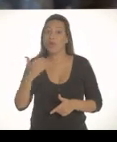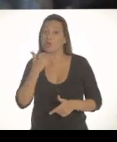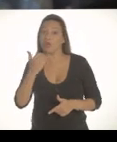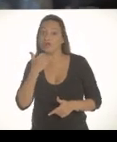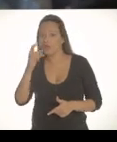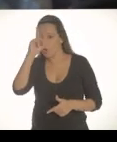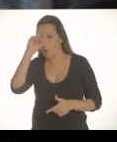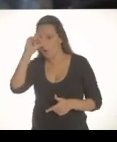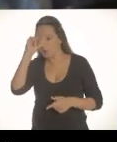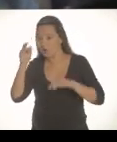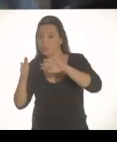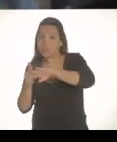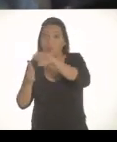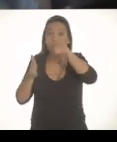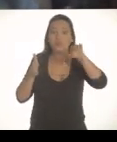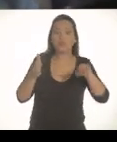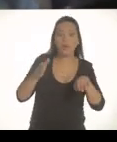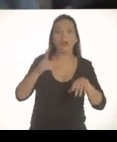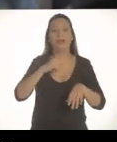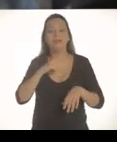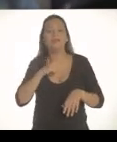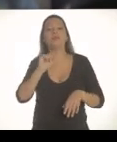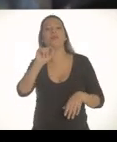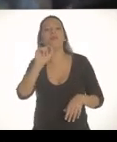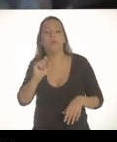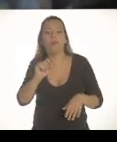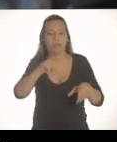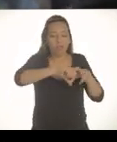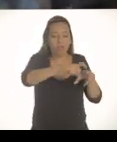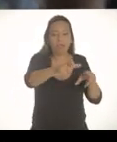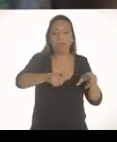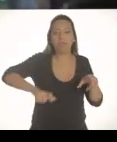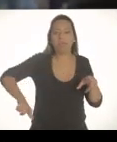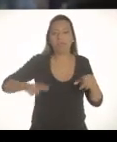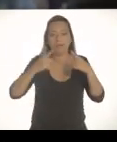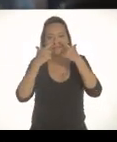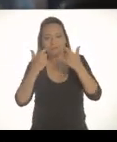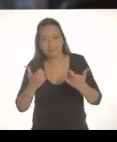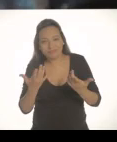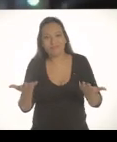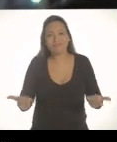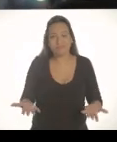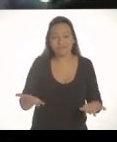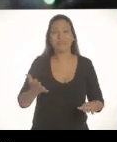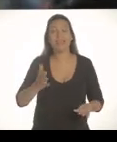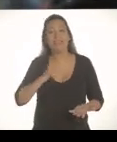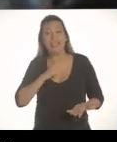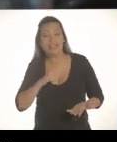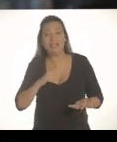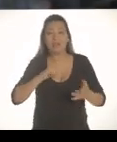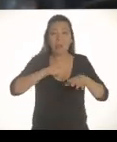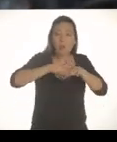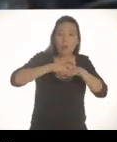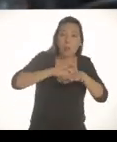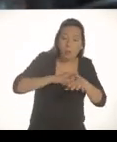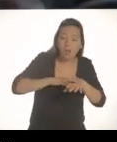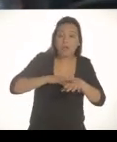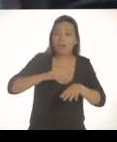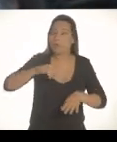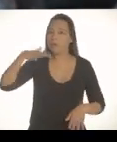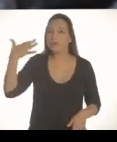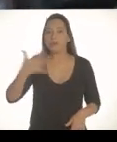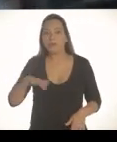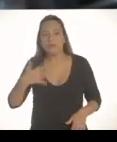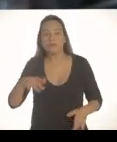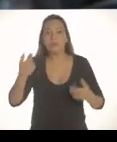vala de esgoto aberta onde essa pessoa fica doente ali, onde você hoje tem tuberculose, onde você tem doenças graves que já era